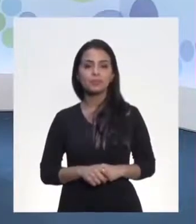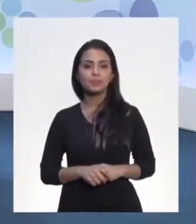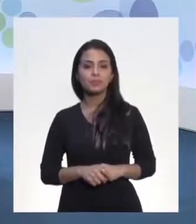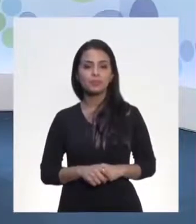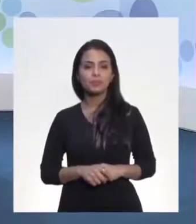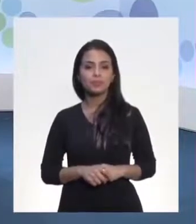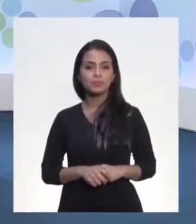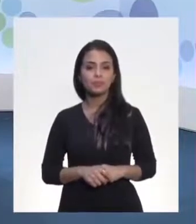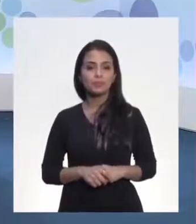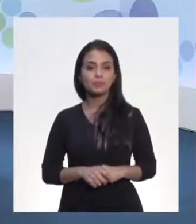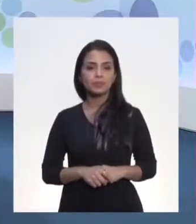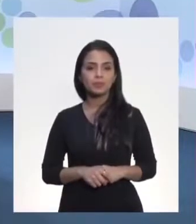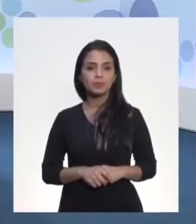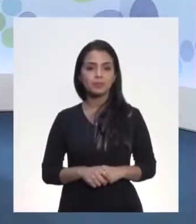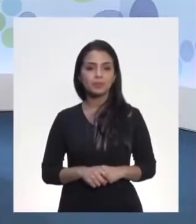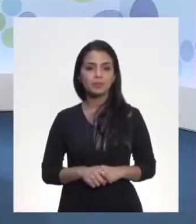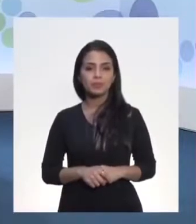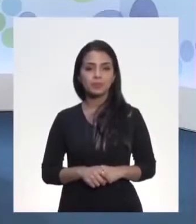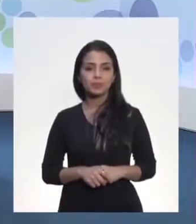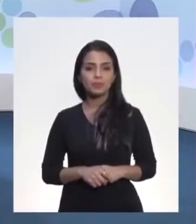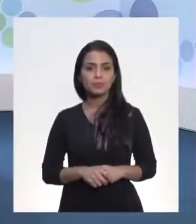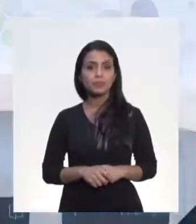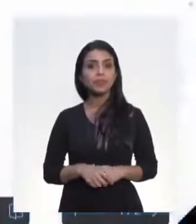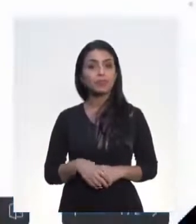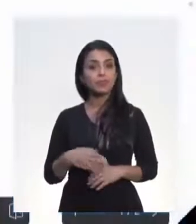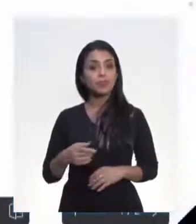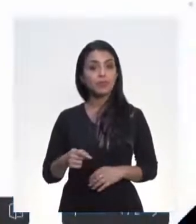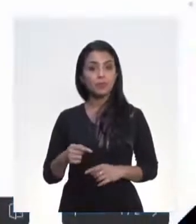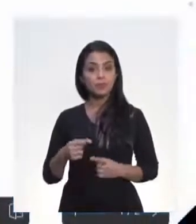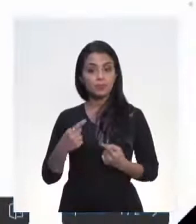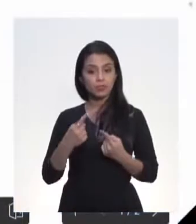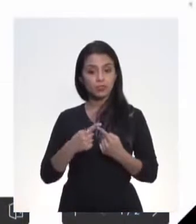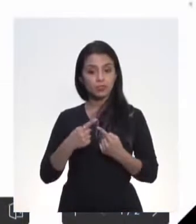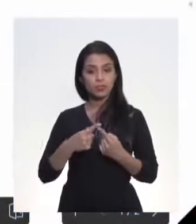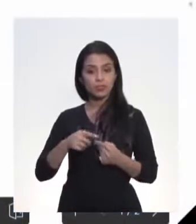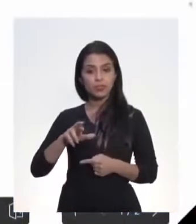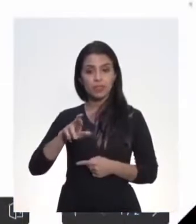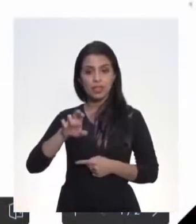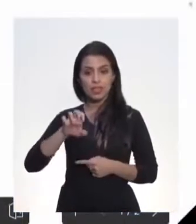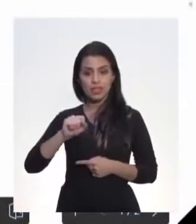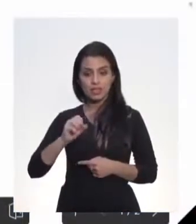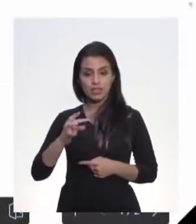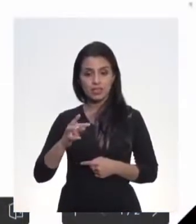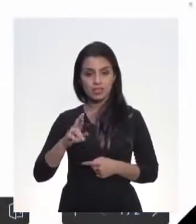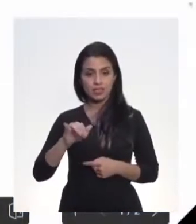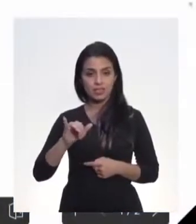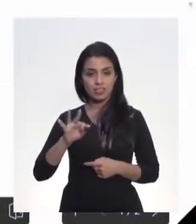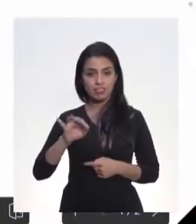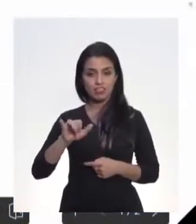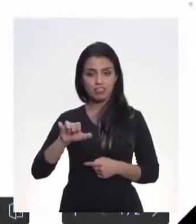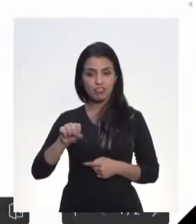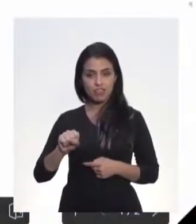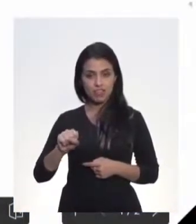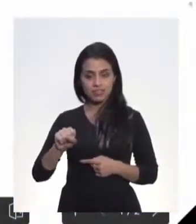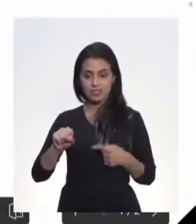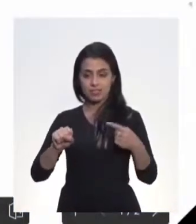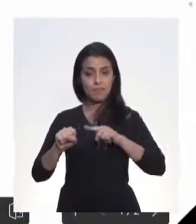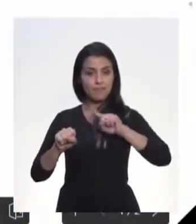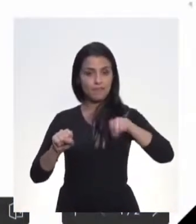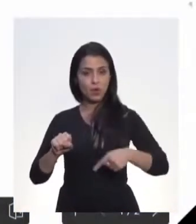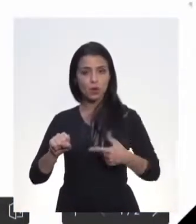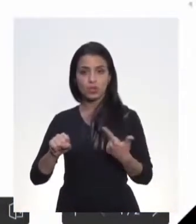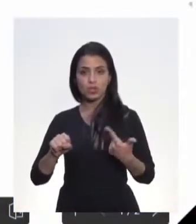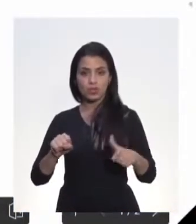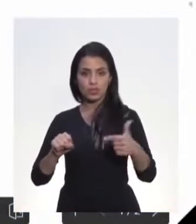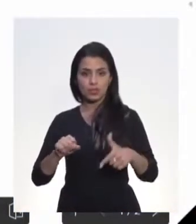Então, as restritivas, elas não têm vírgulas. Mais justa e igualitária. Quem gosta de